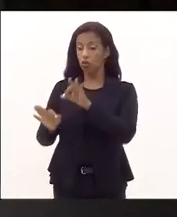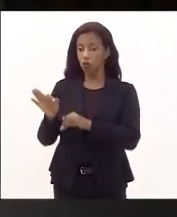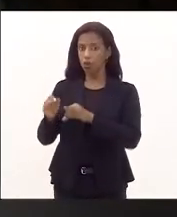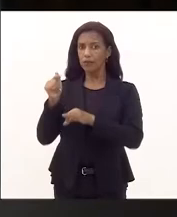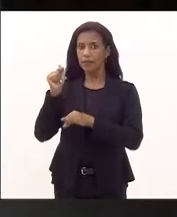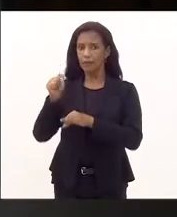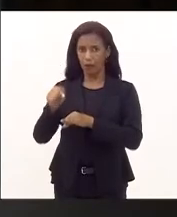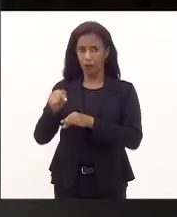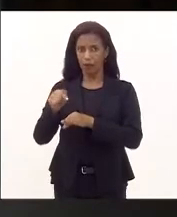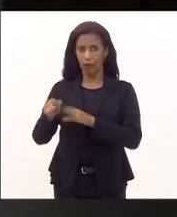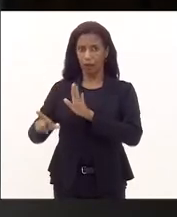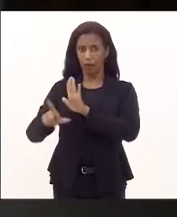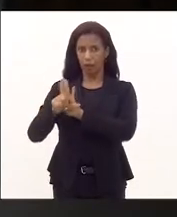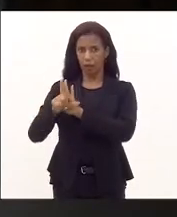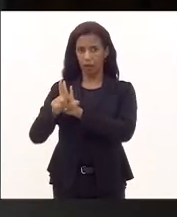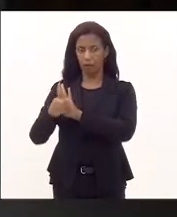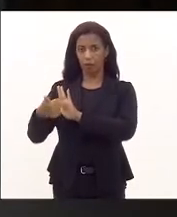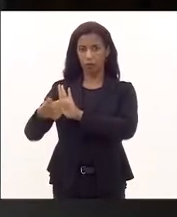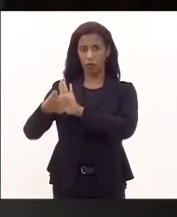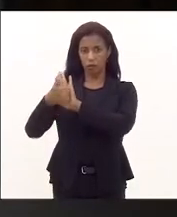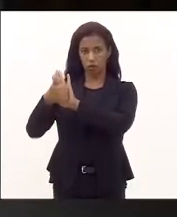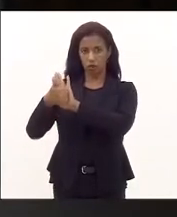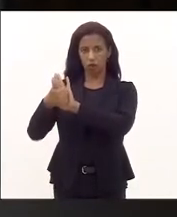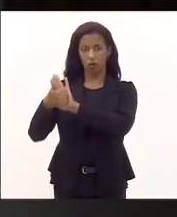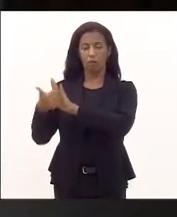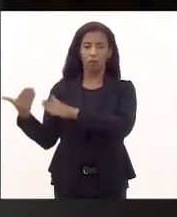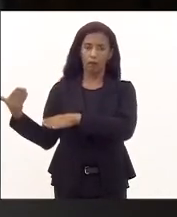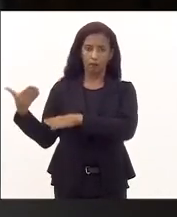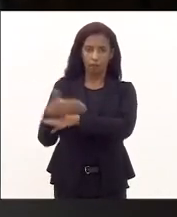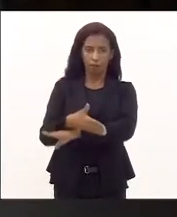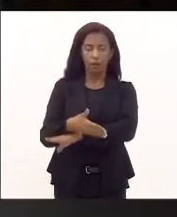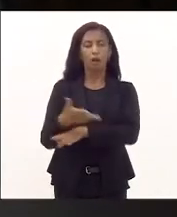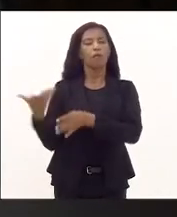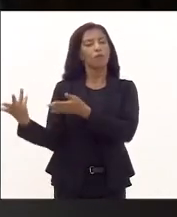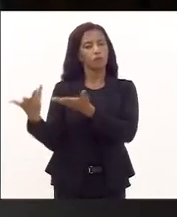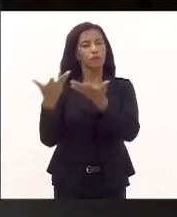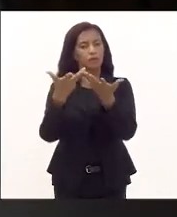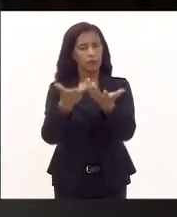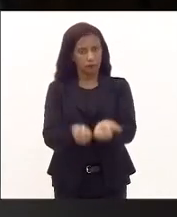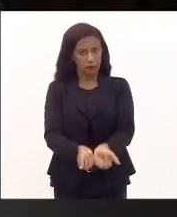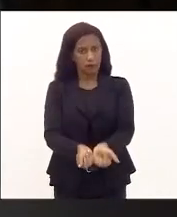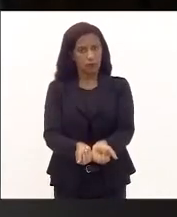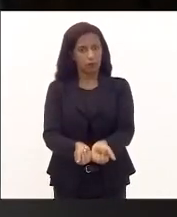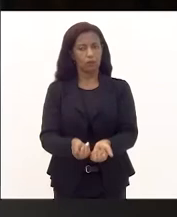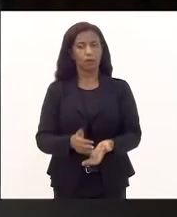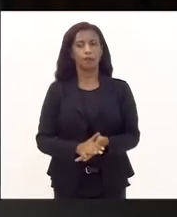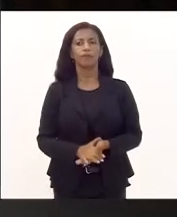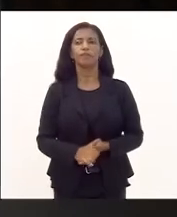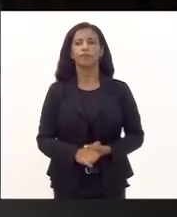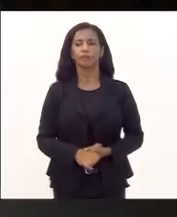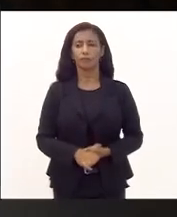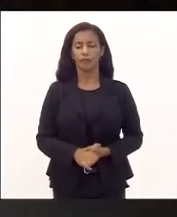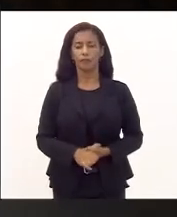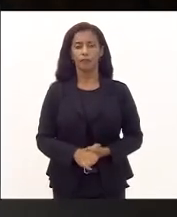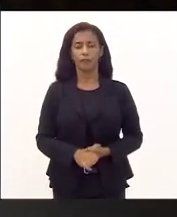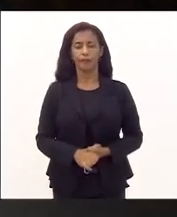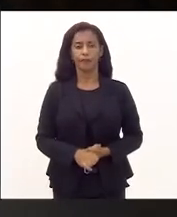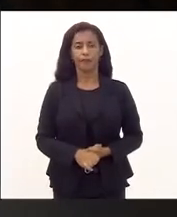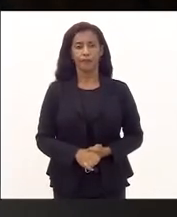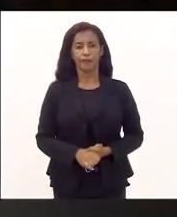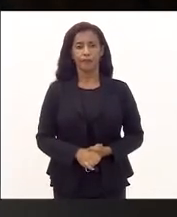judicial positiva para regresso serão acolhidos pela